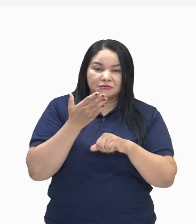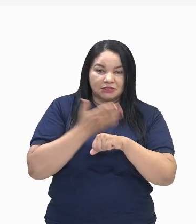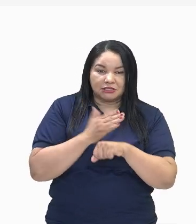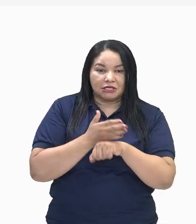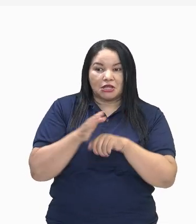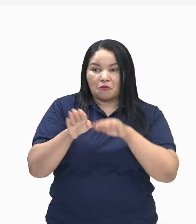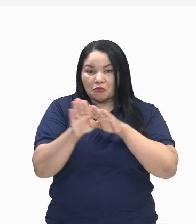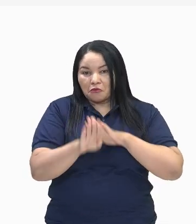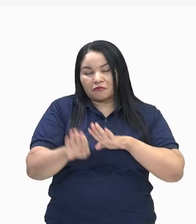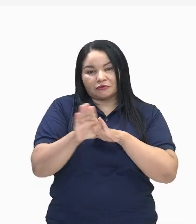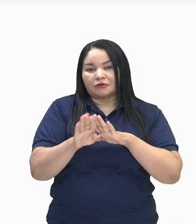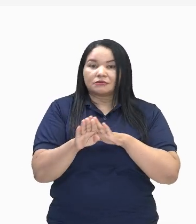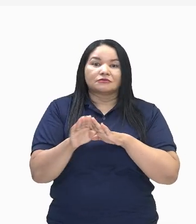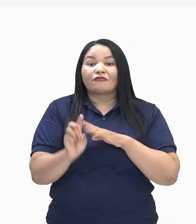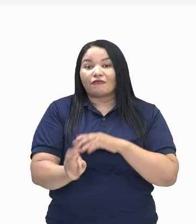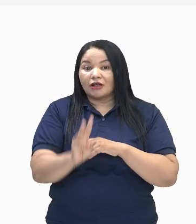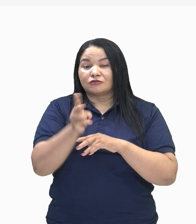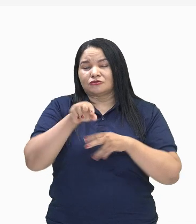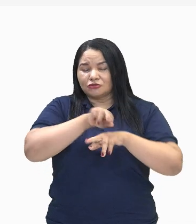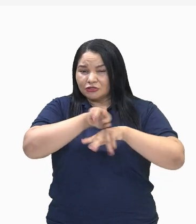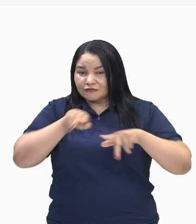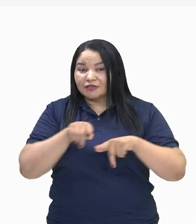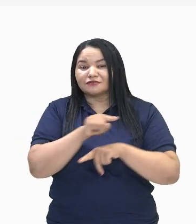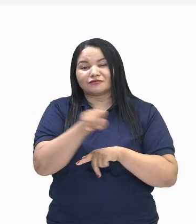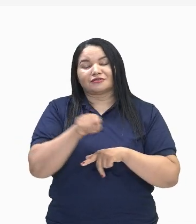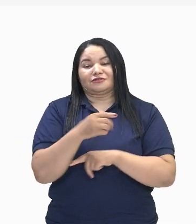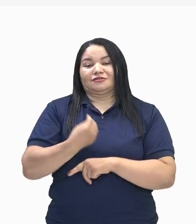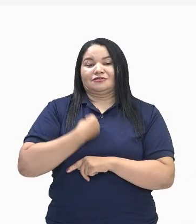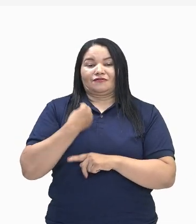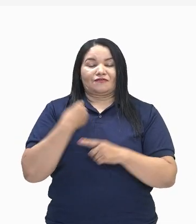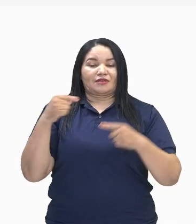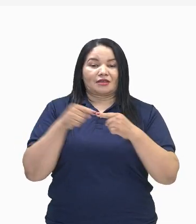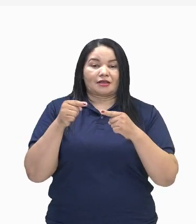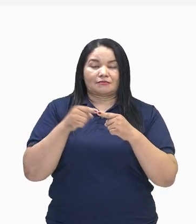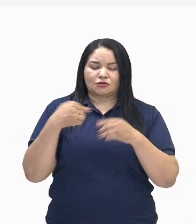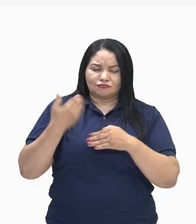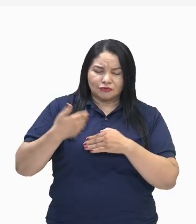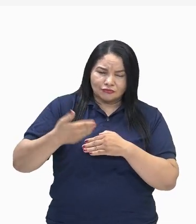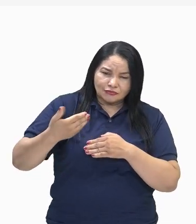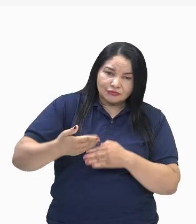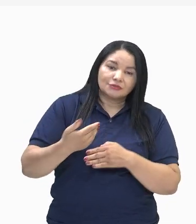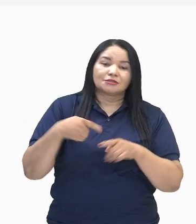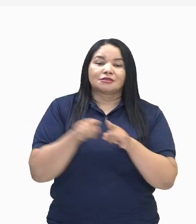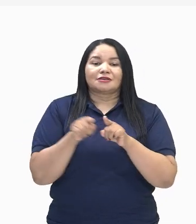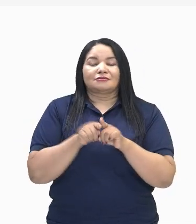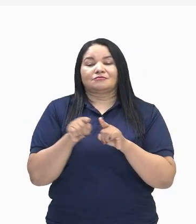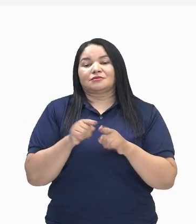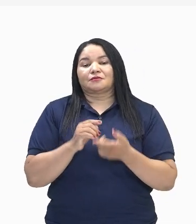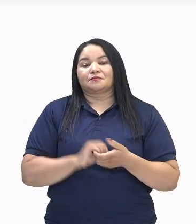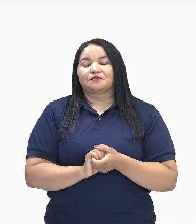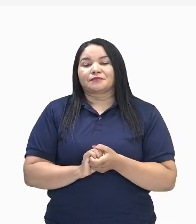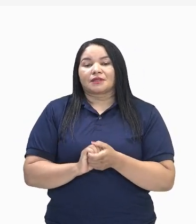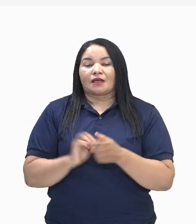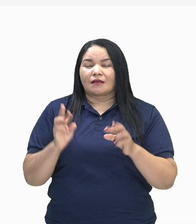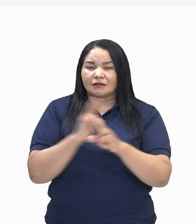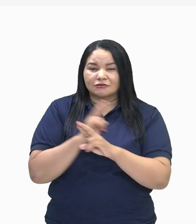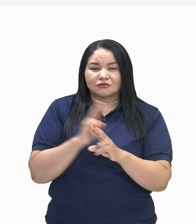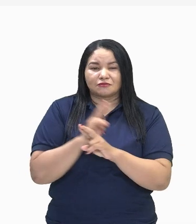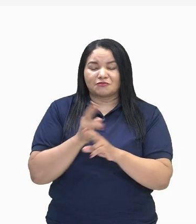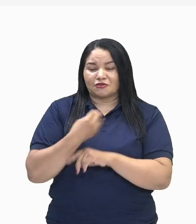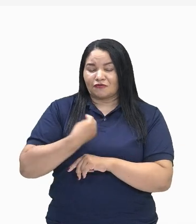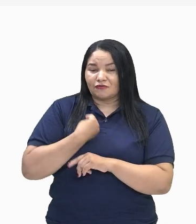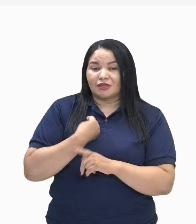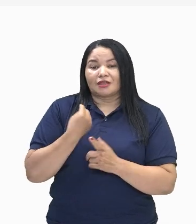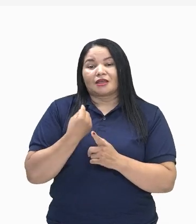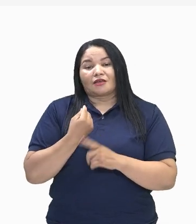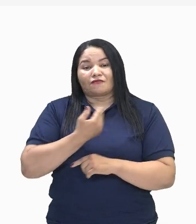pelo contrário, você leva isso para o resto da sua vida, para os seus relacionamentos do dia a dia, seja com a família,